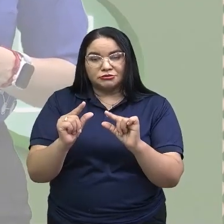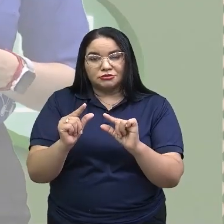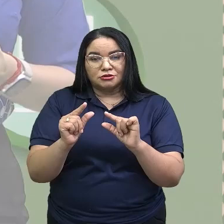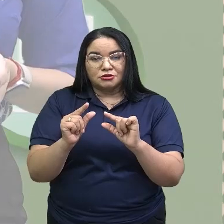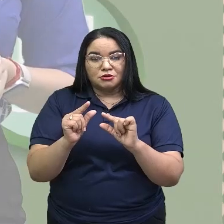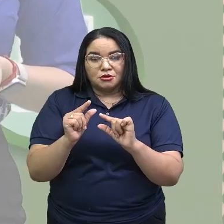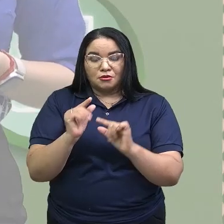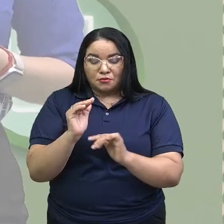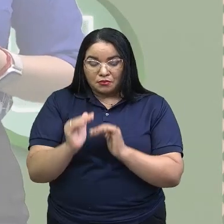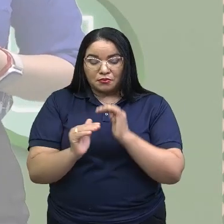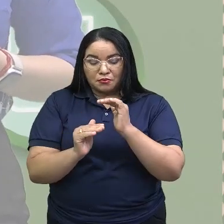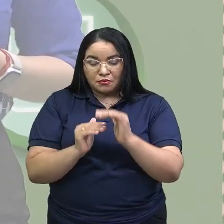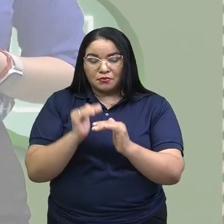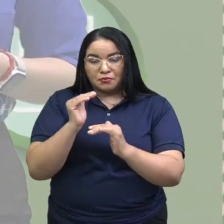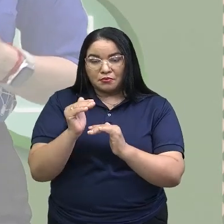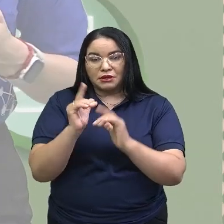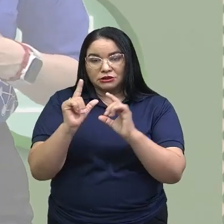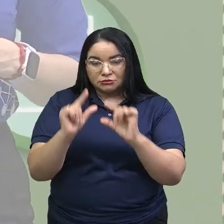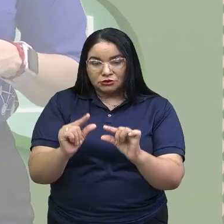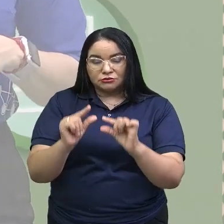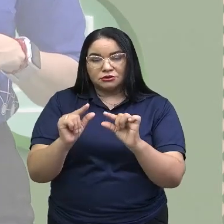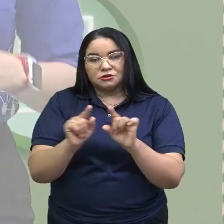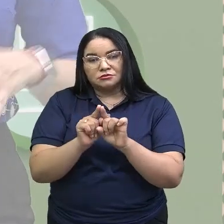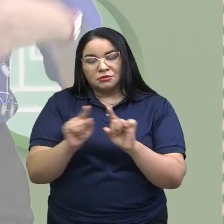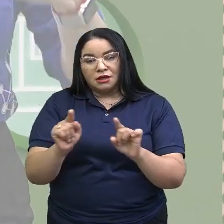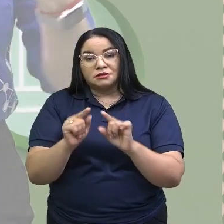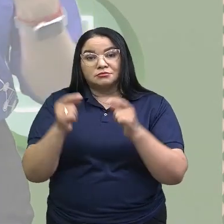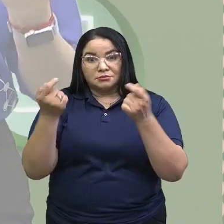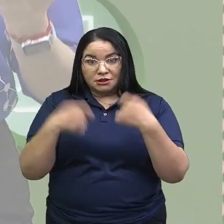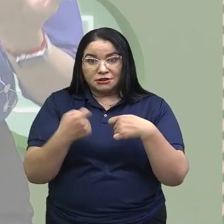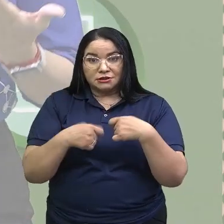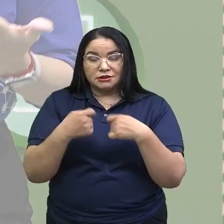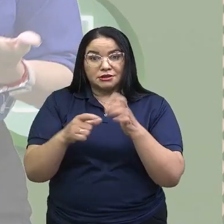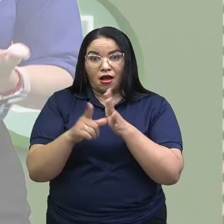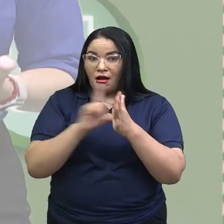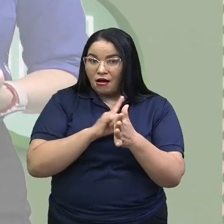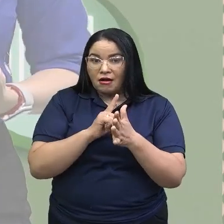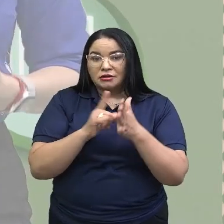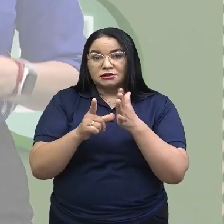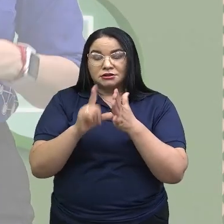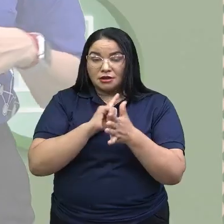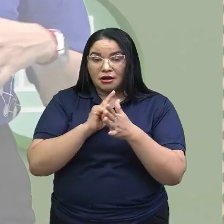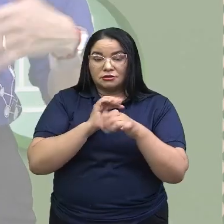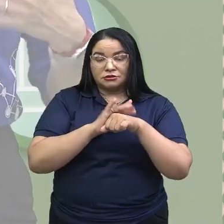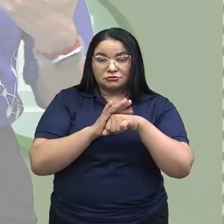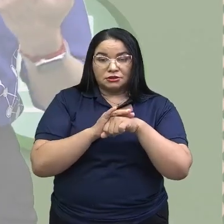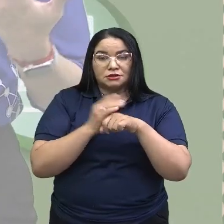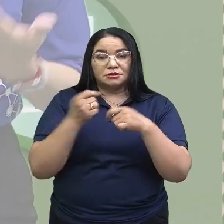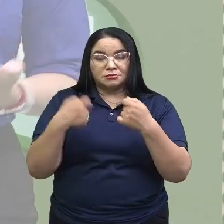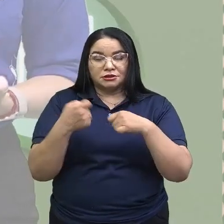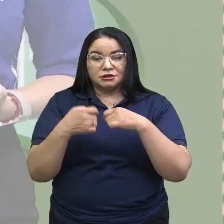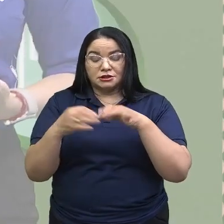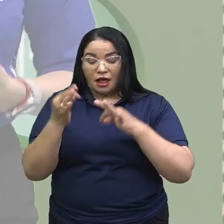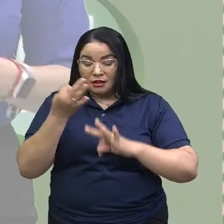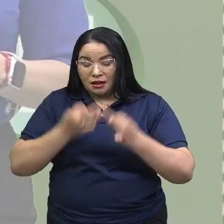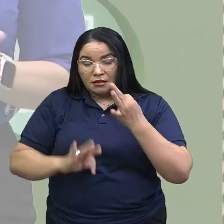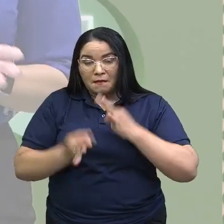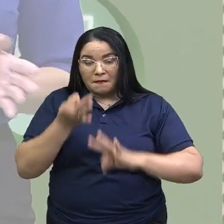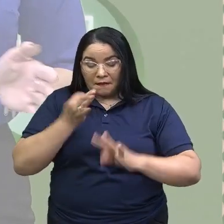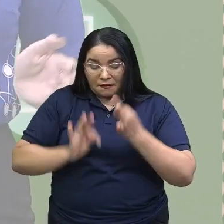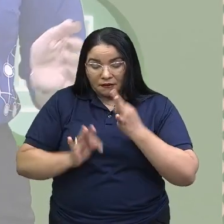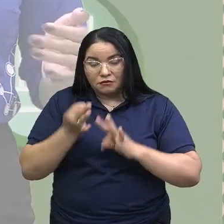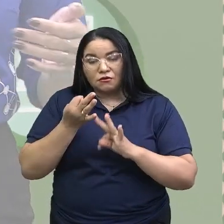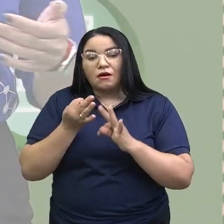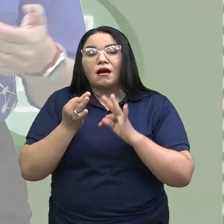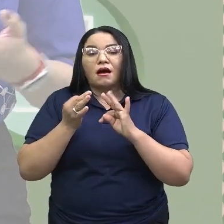estágios moderados e graves, né? Então, o ideal é descobrir logo de início para realizar ali tratamentos,